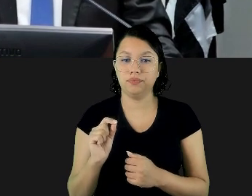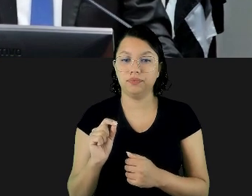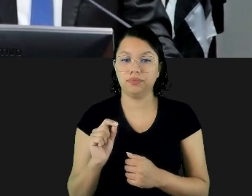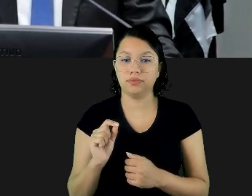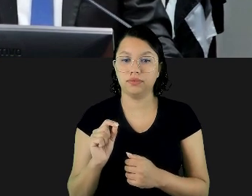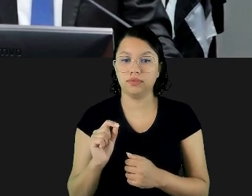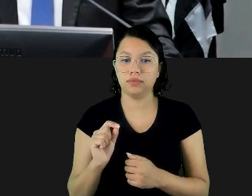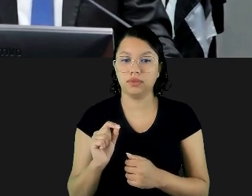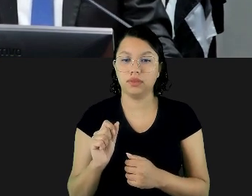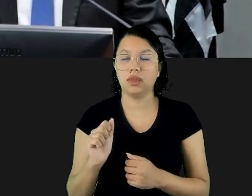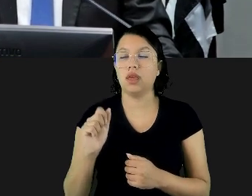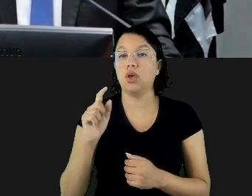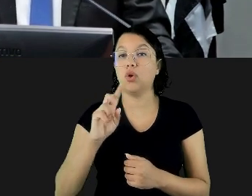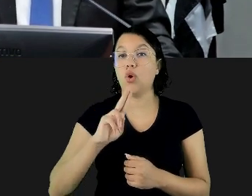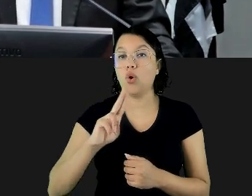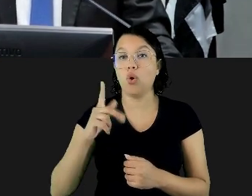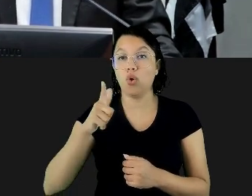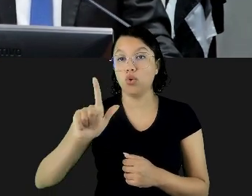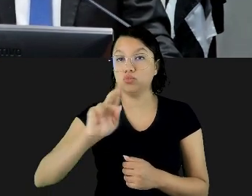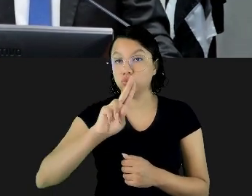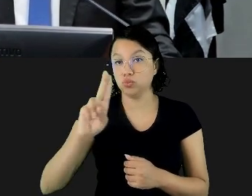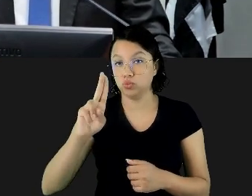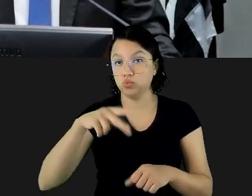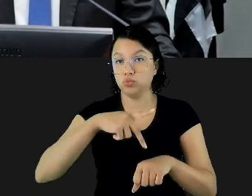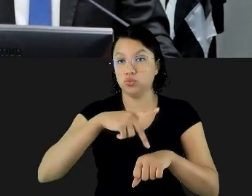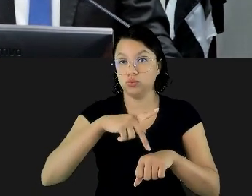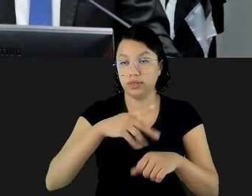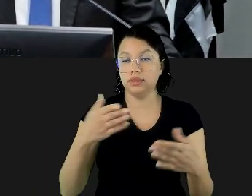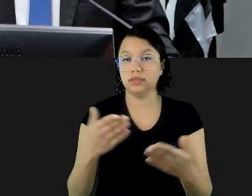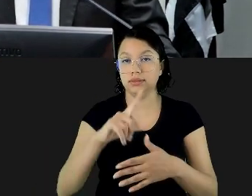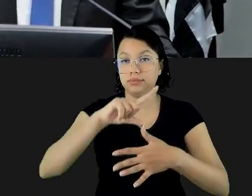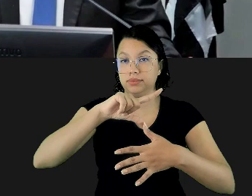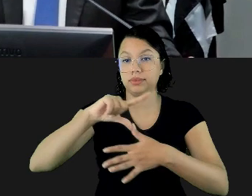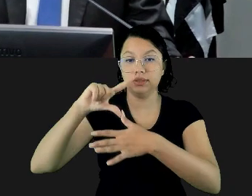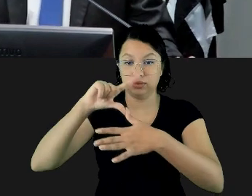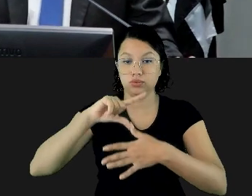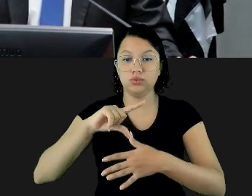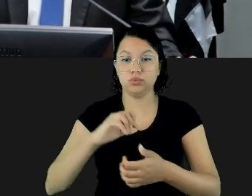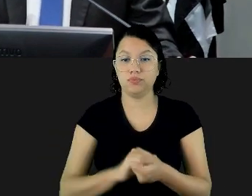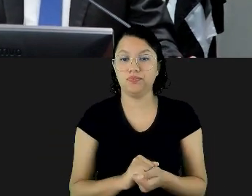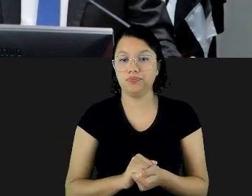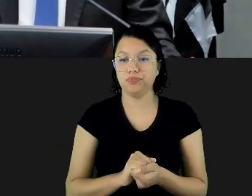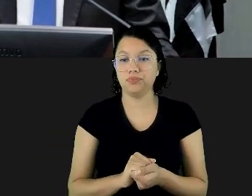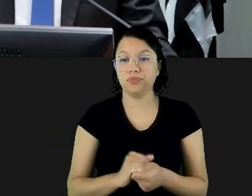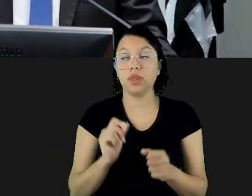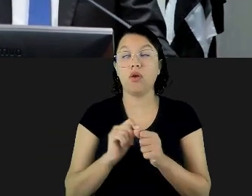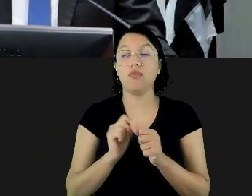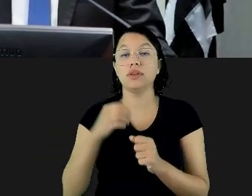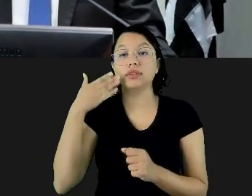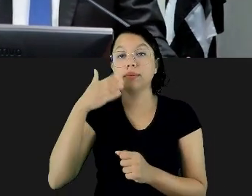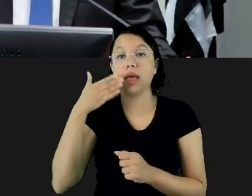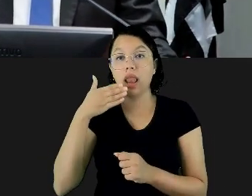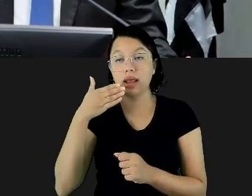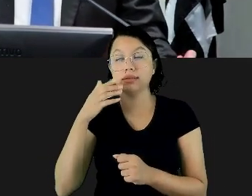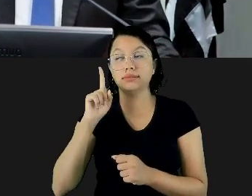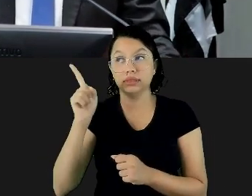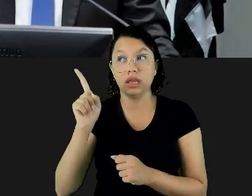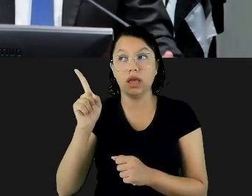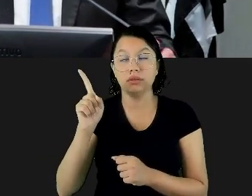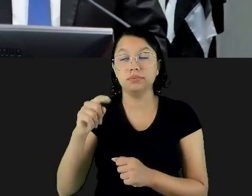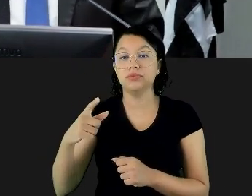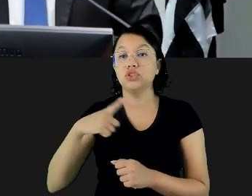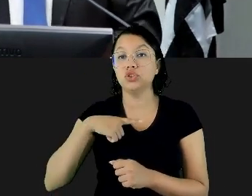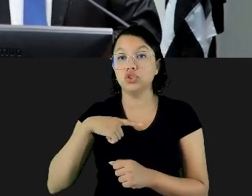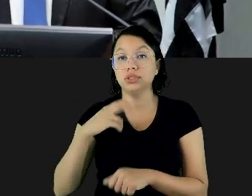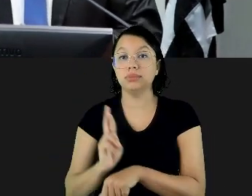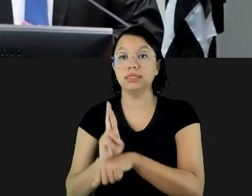sobre essa rota, acho que foi lá no estado, e tinha representantes desses 2 portos